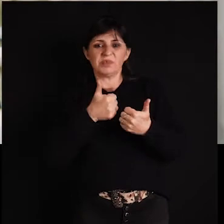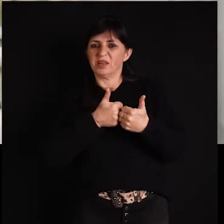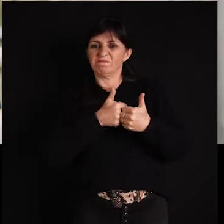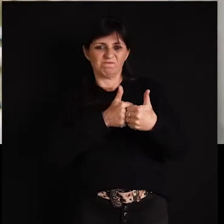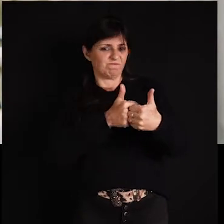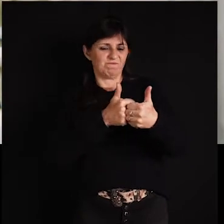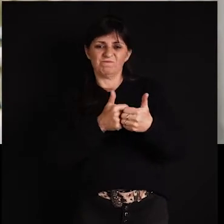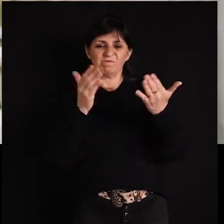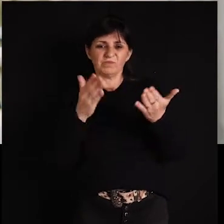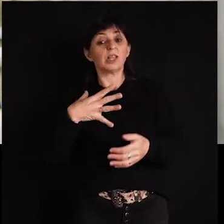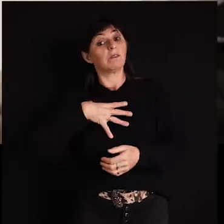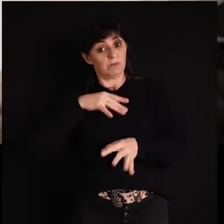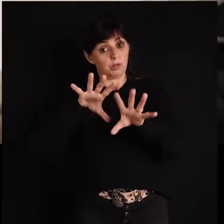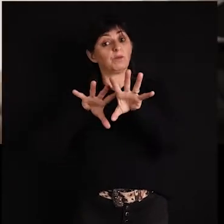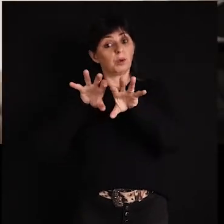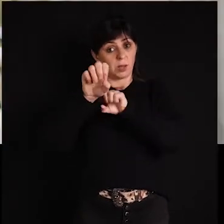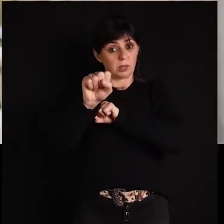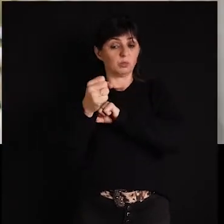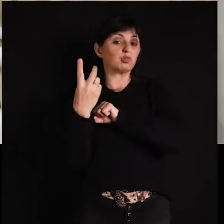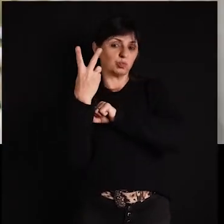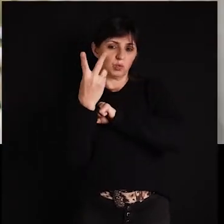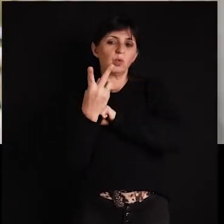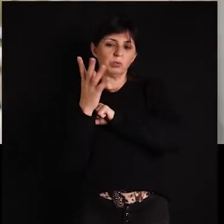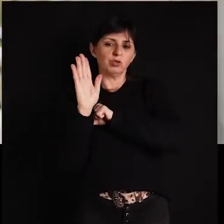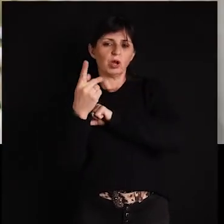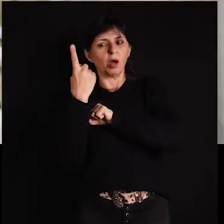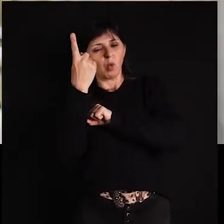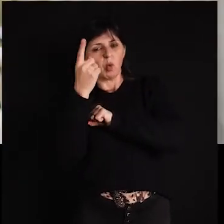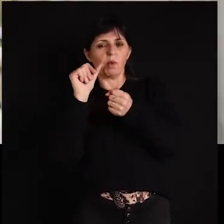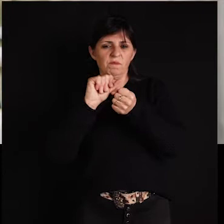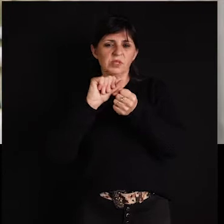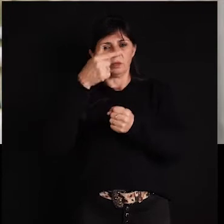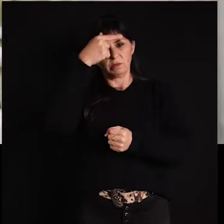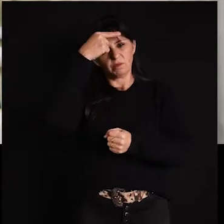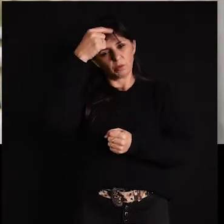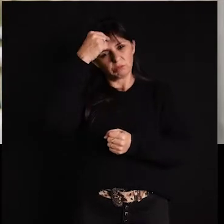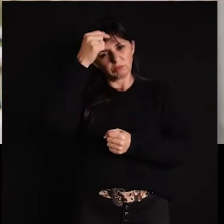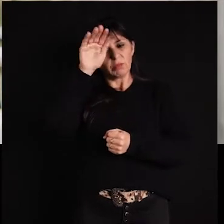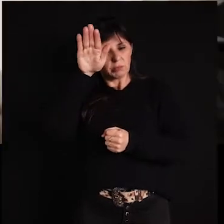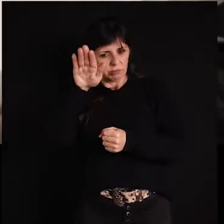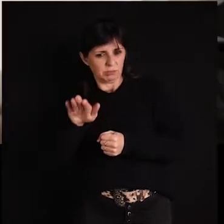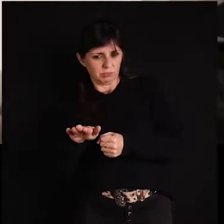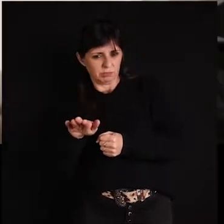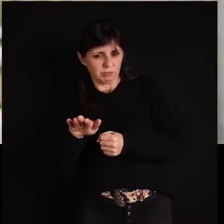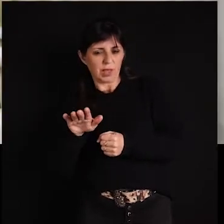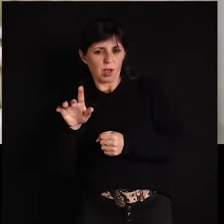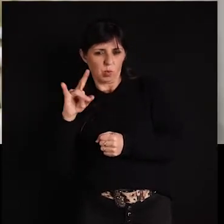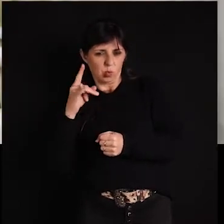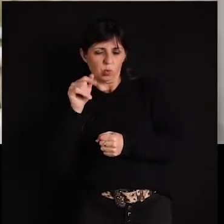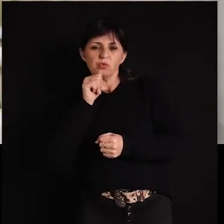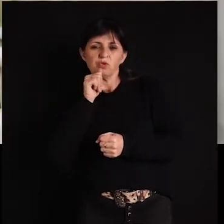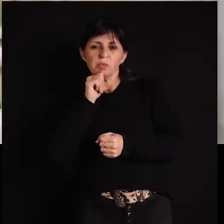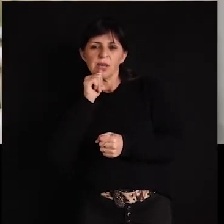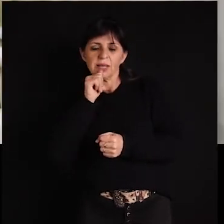tenho meus filhos formados, 2, e uma está fazendo faculdade, essa menor é a única que puxou para o